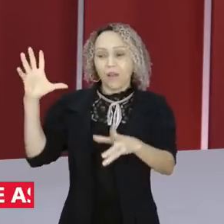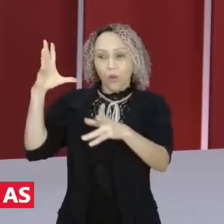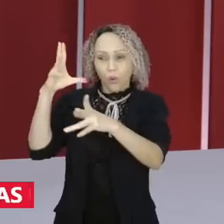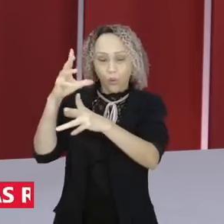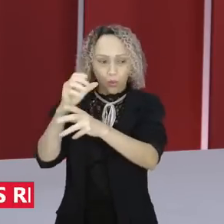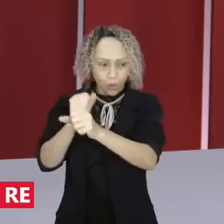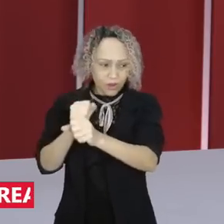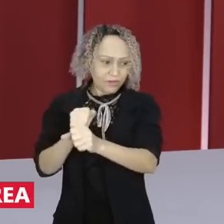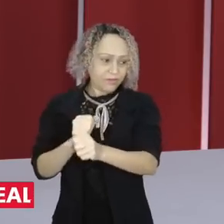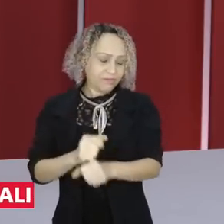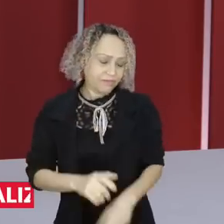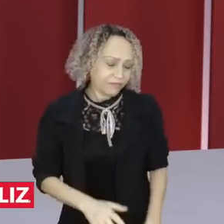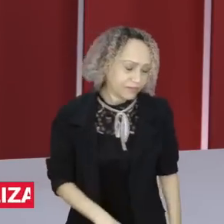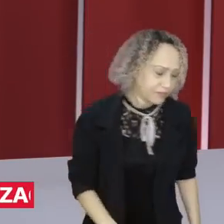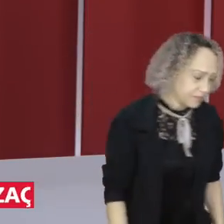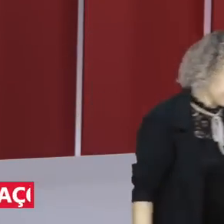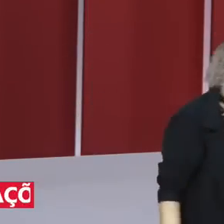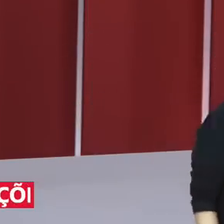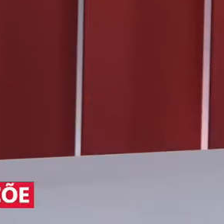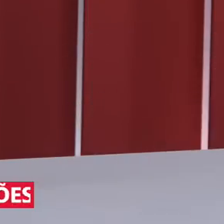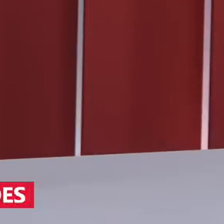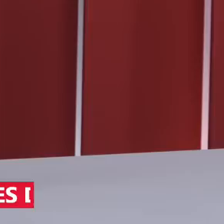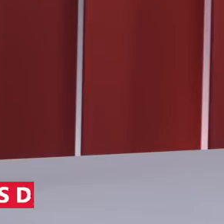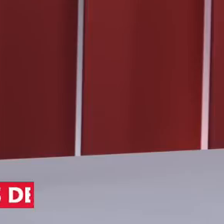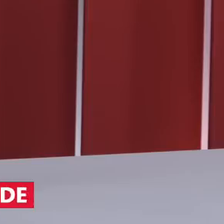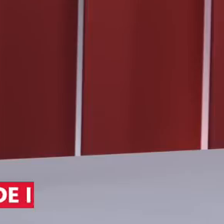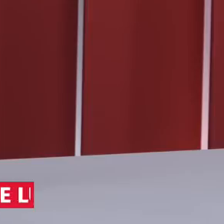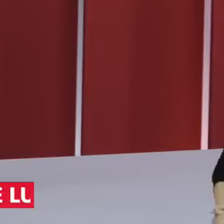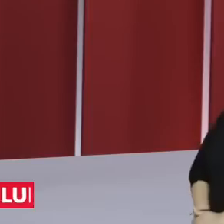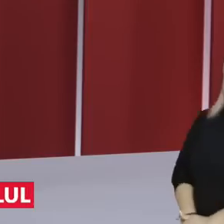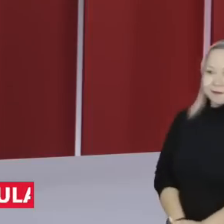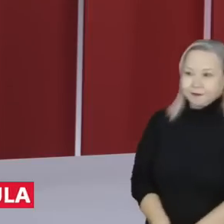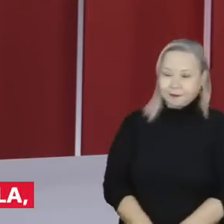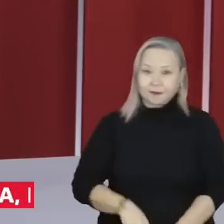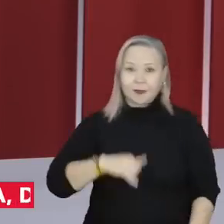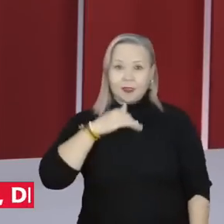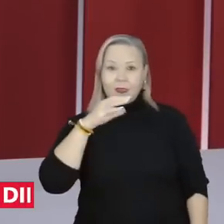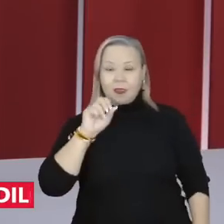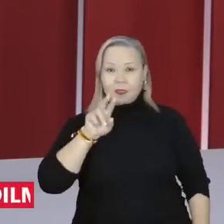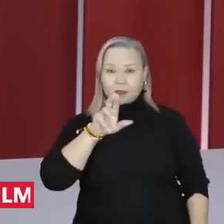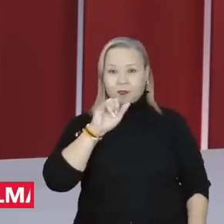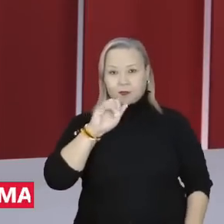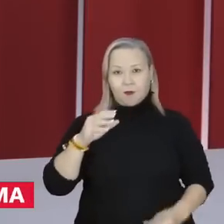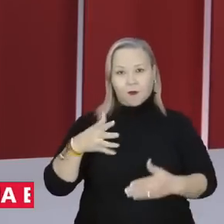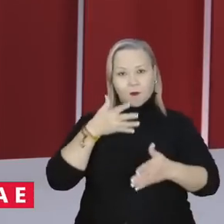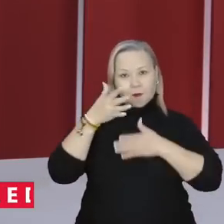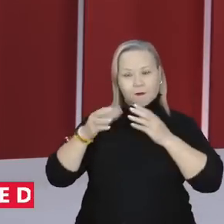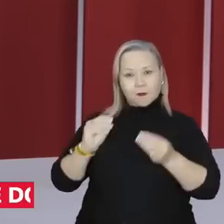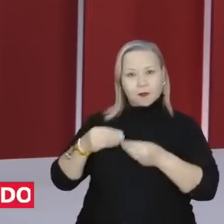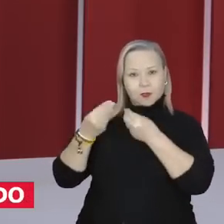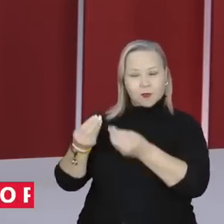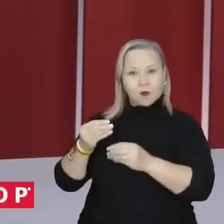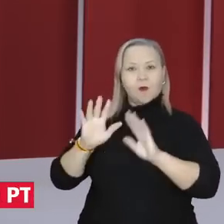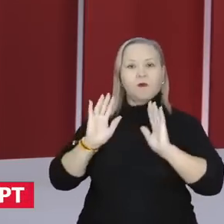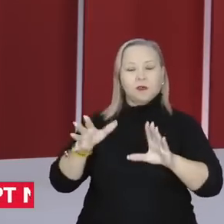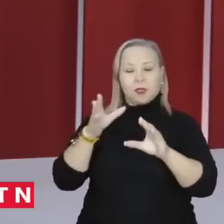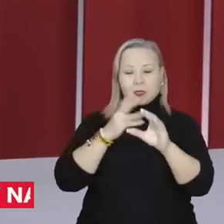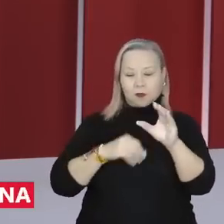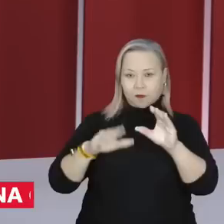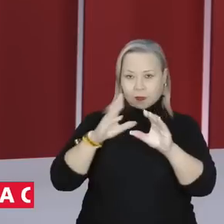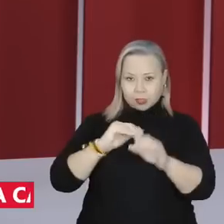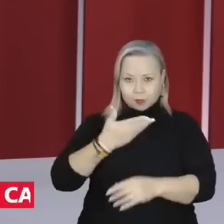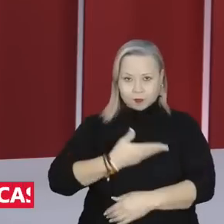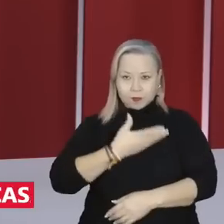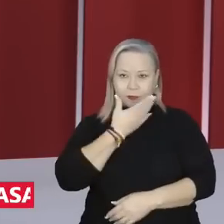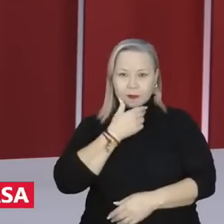nossas métricas, Alberto Chironi. Ó. A Jovizinha falou que já doou, já está compartilhando para amigos e